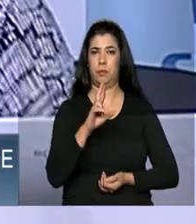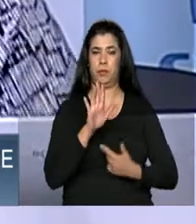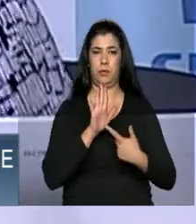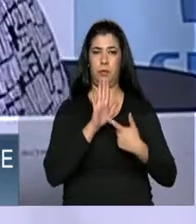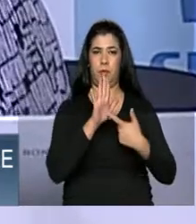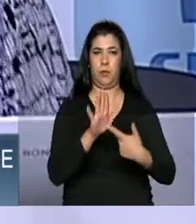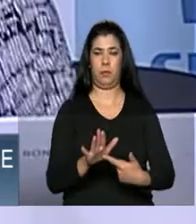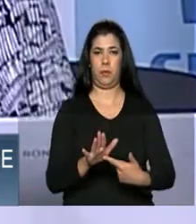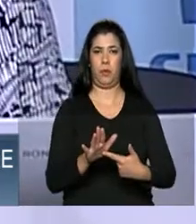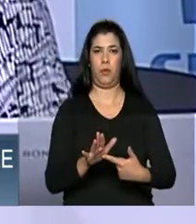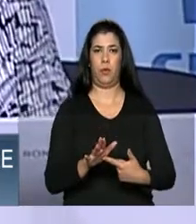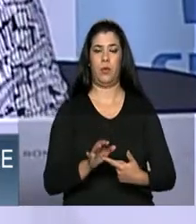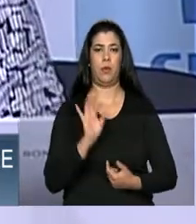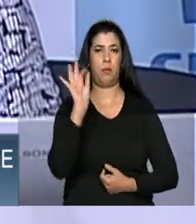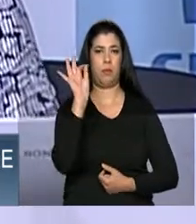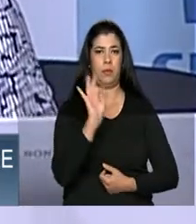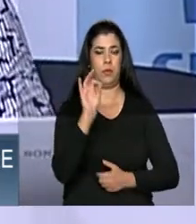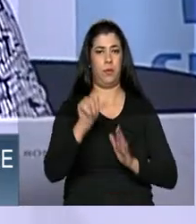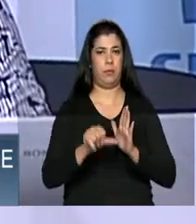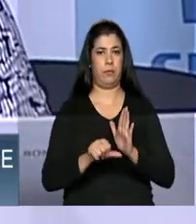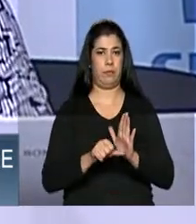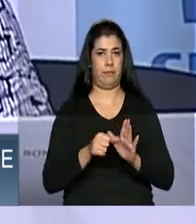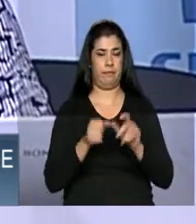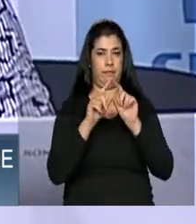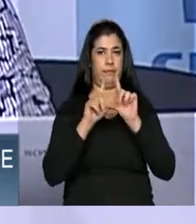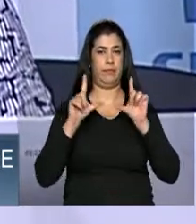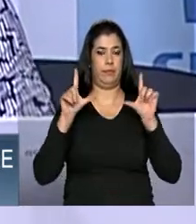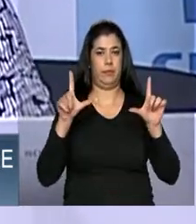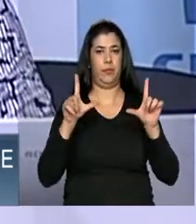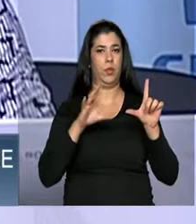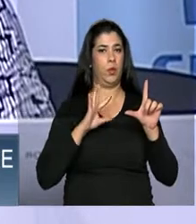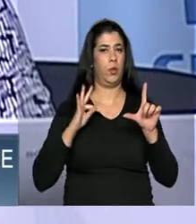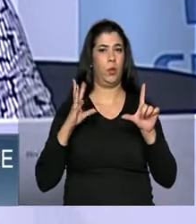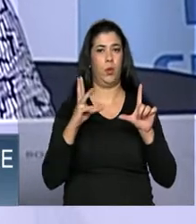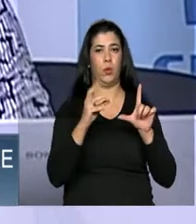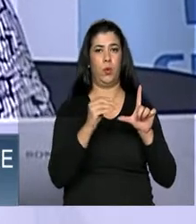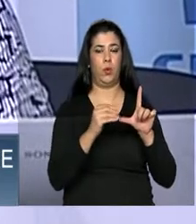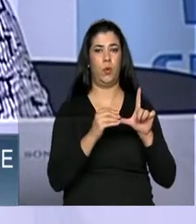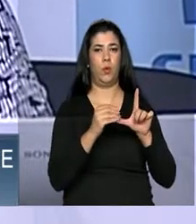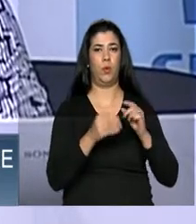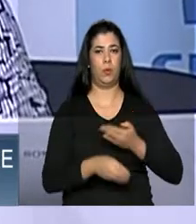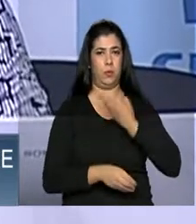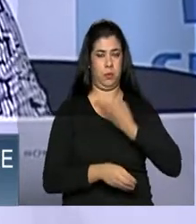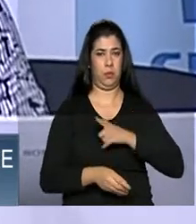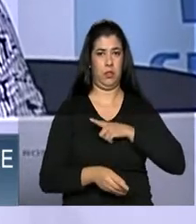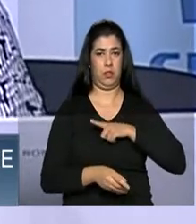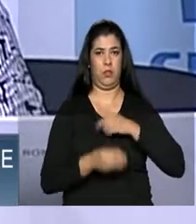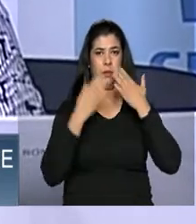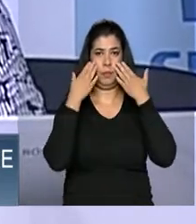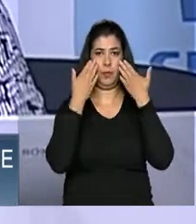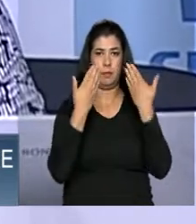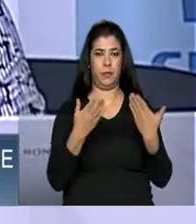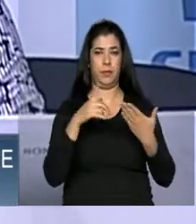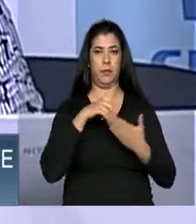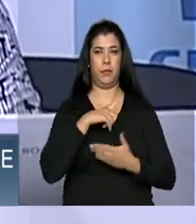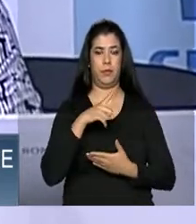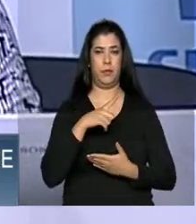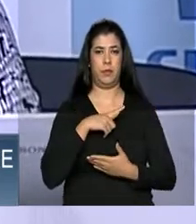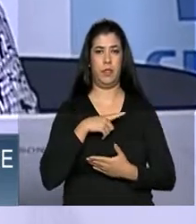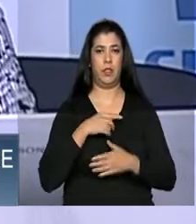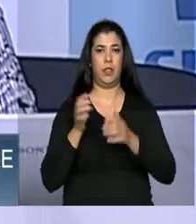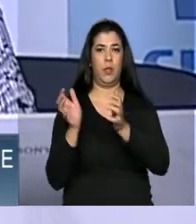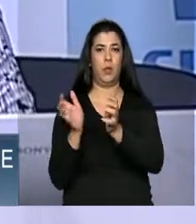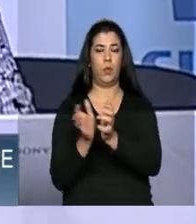acho que está no primeiro slide, mas todos os nossos dados, eles são desagregados por